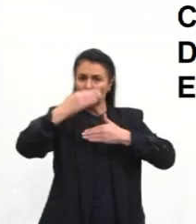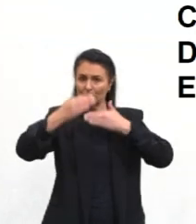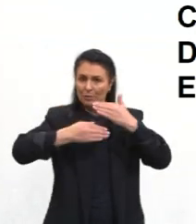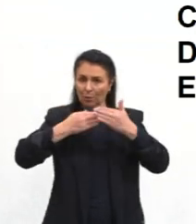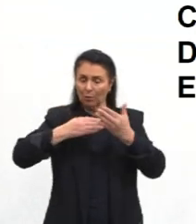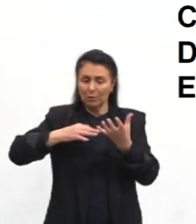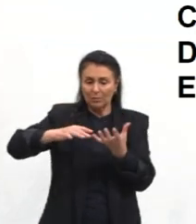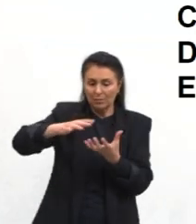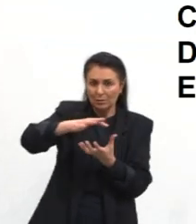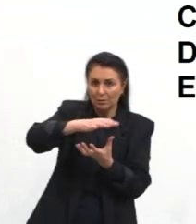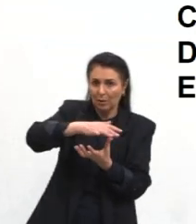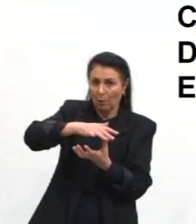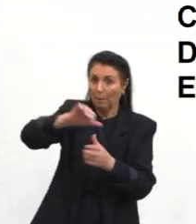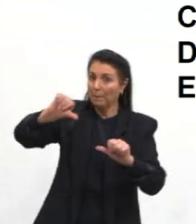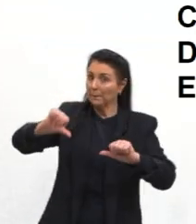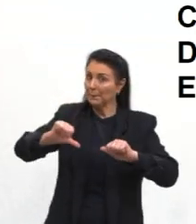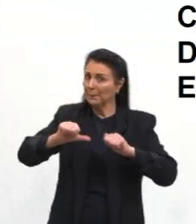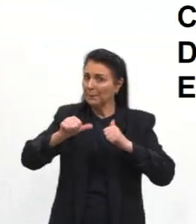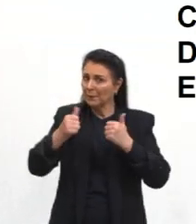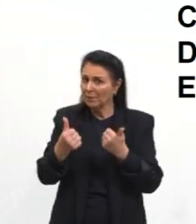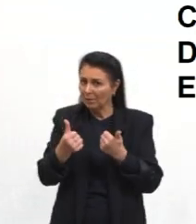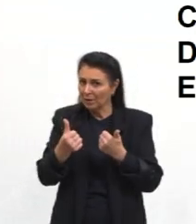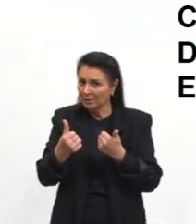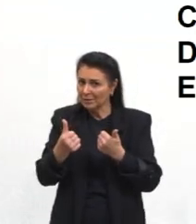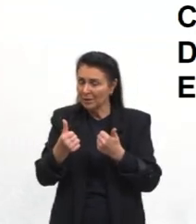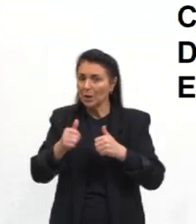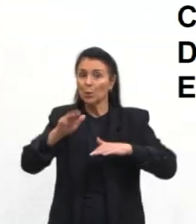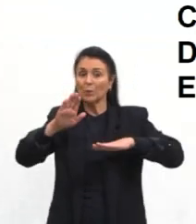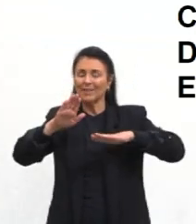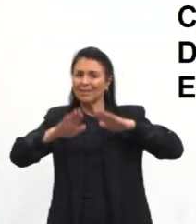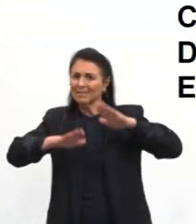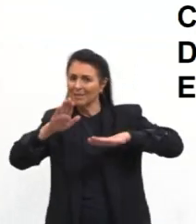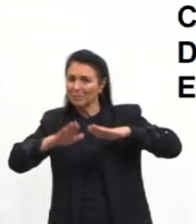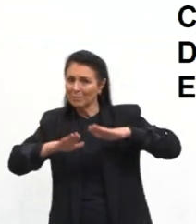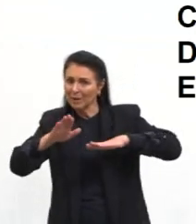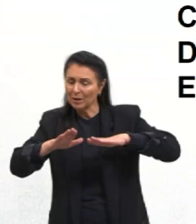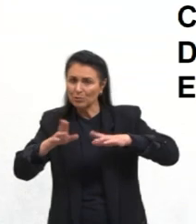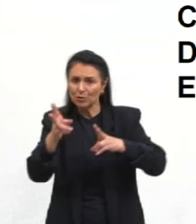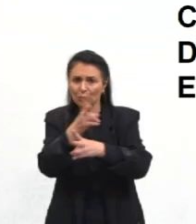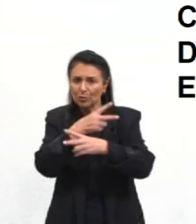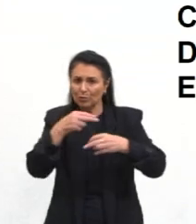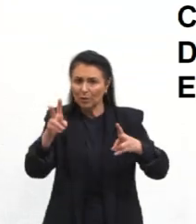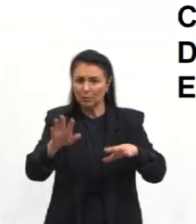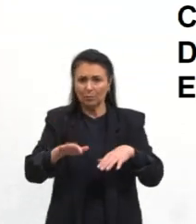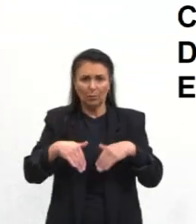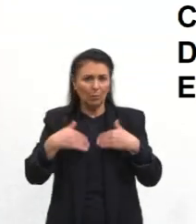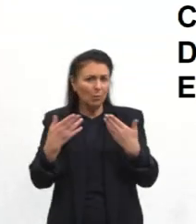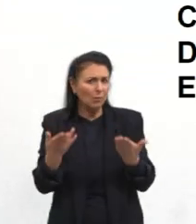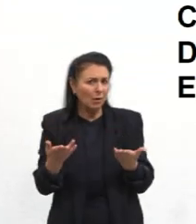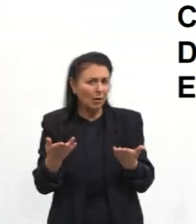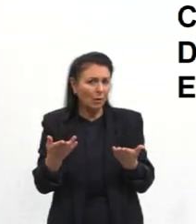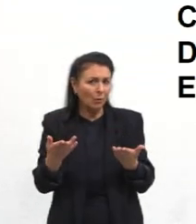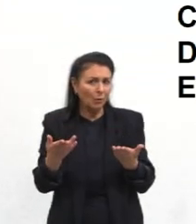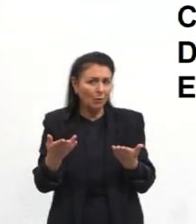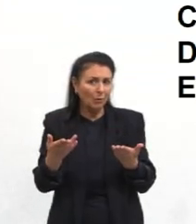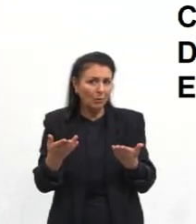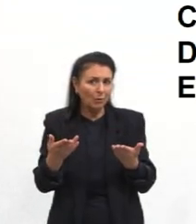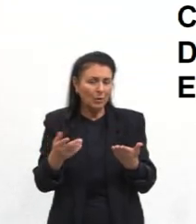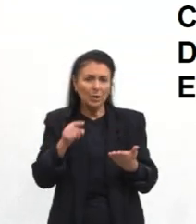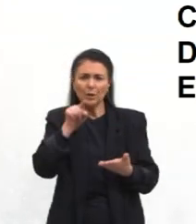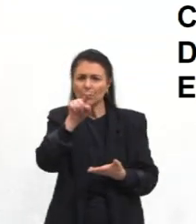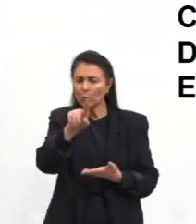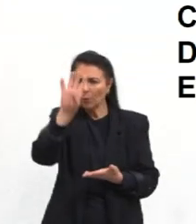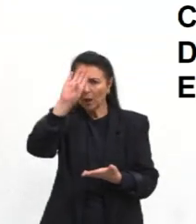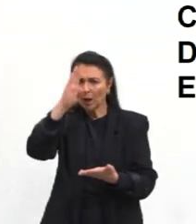polinização mais eficiente quando essa depende do vento é qual e qual que vocês